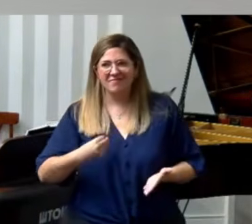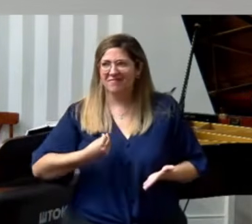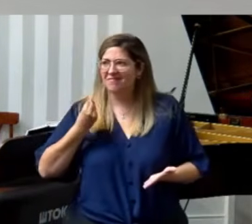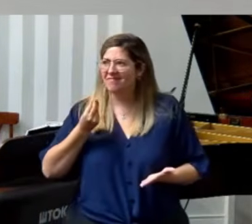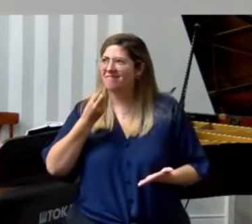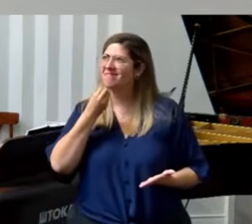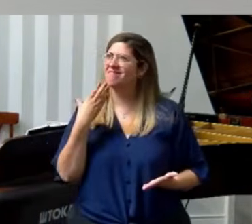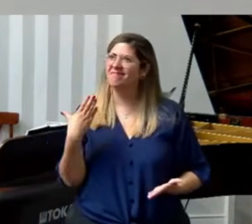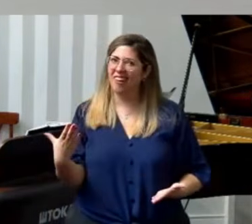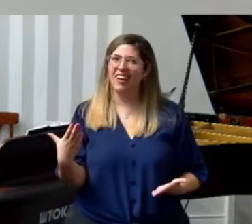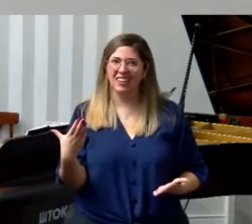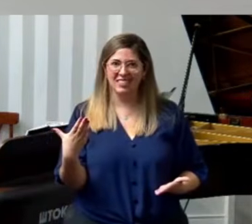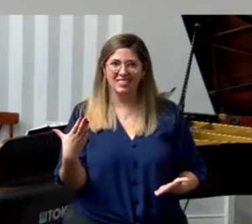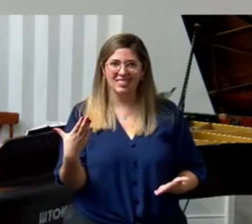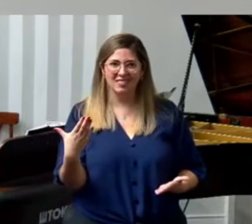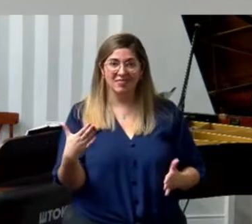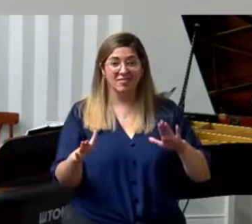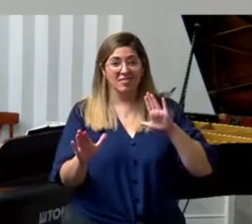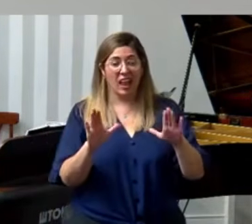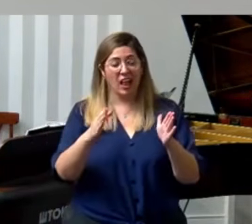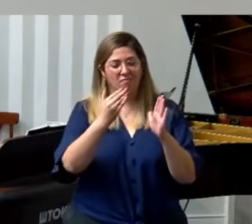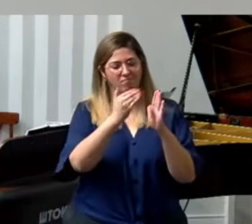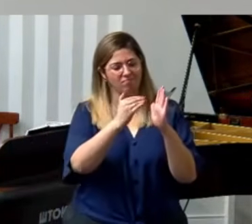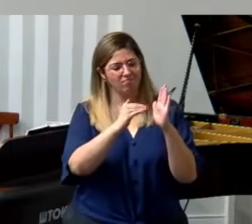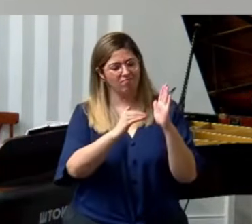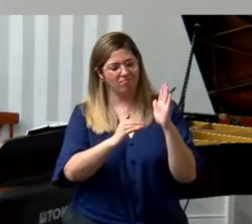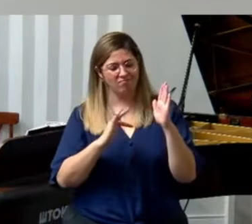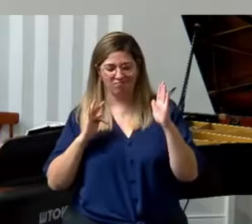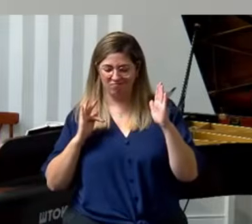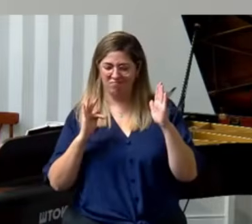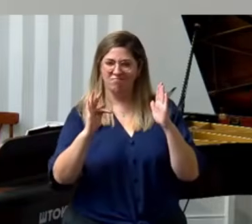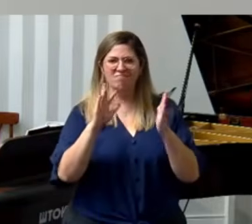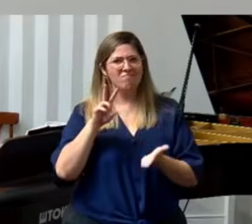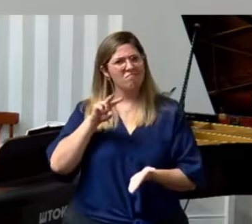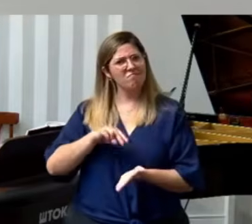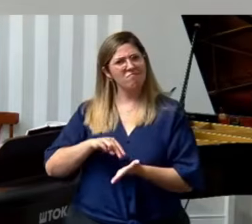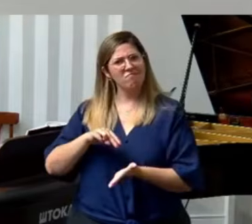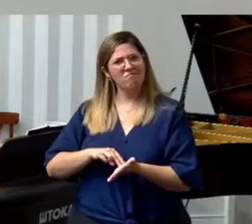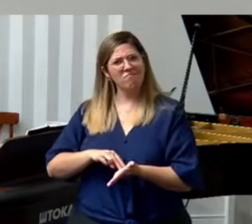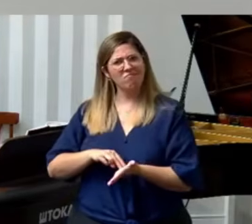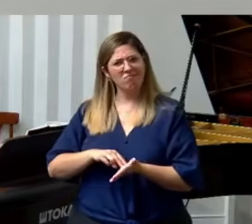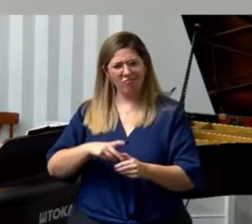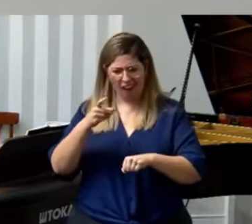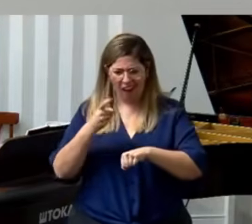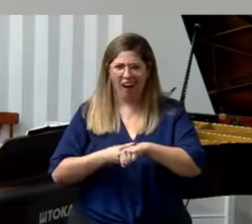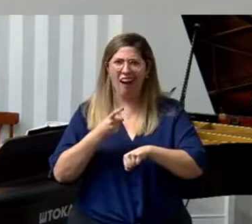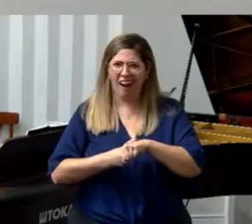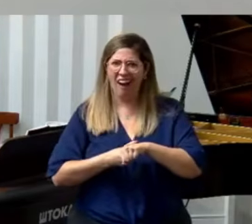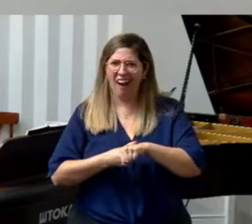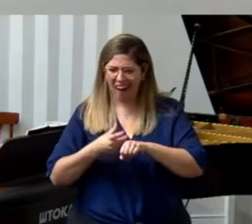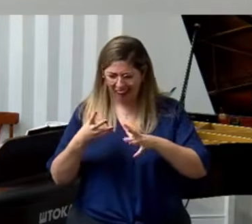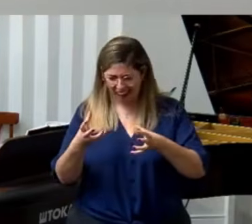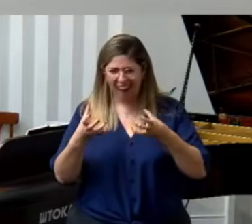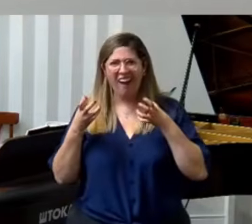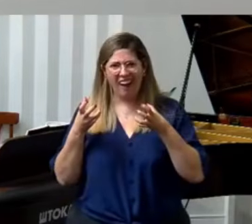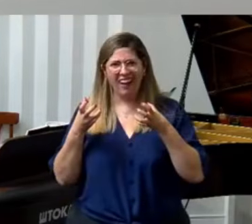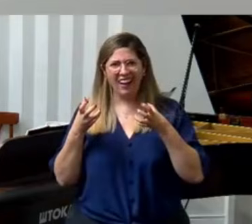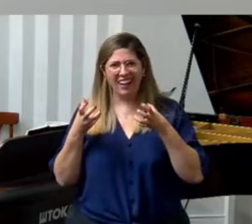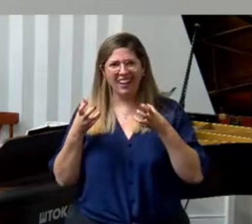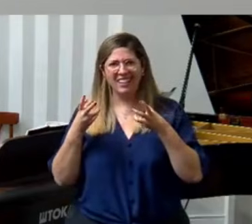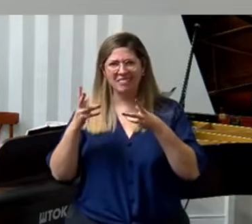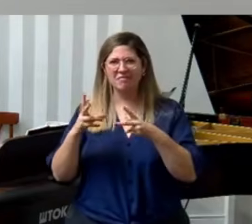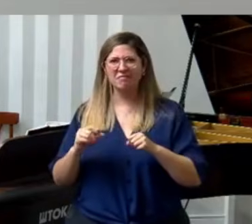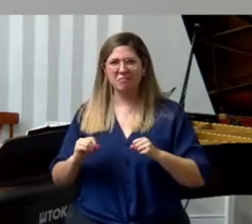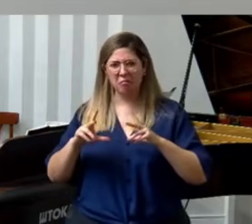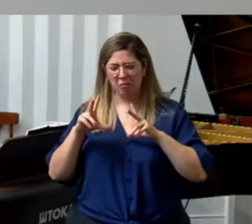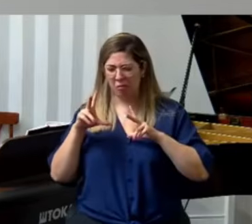que muitas vezes já se envolveram com outros projetos, é enxergar algo sólido, concreto, enxergar algo que tem